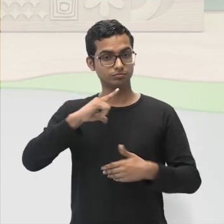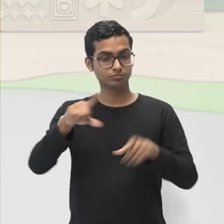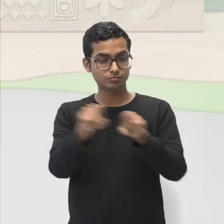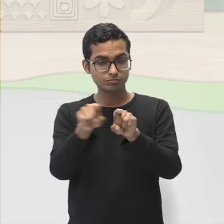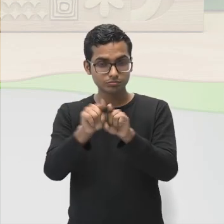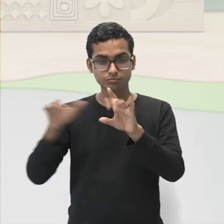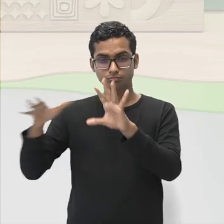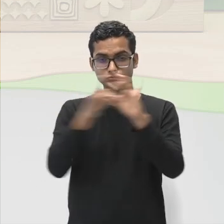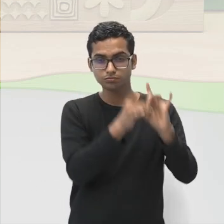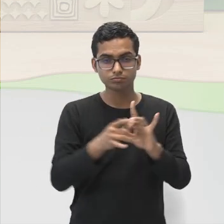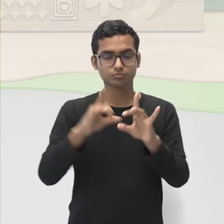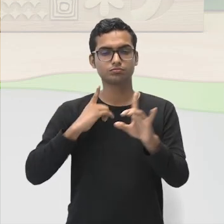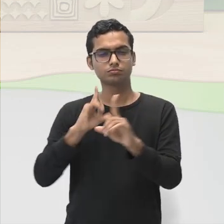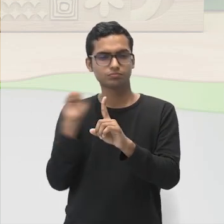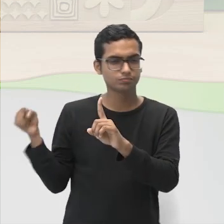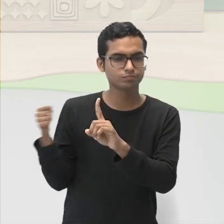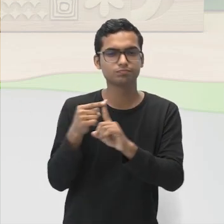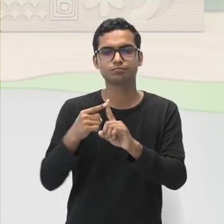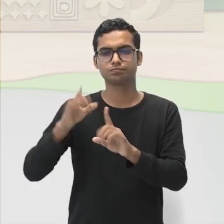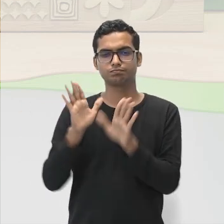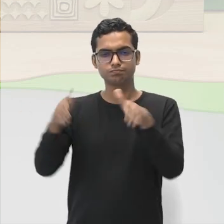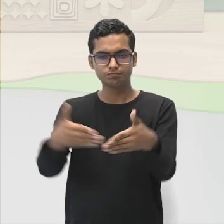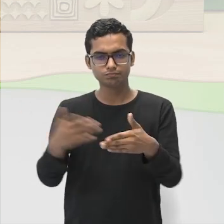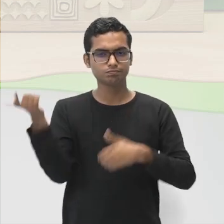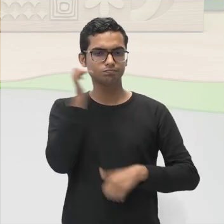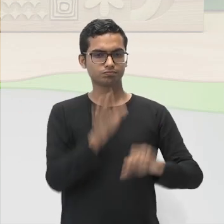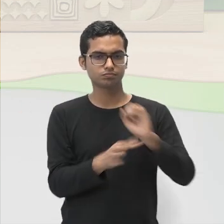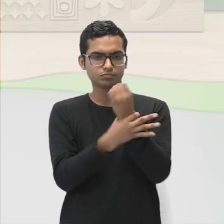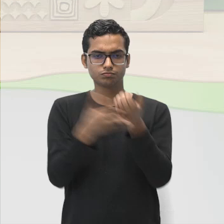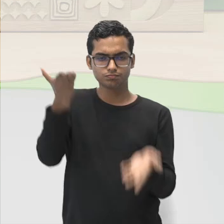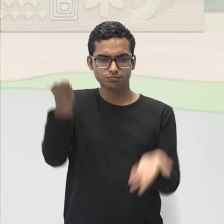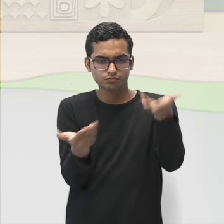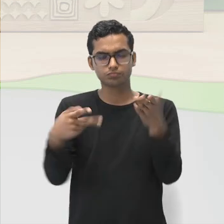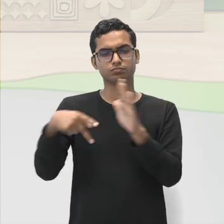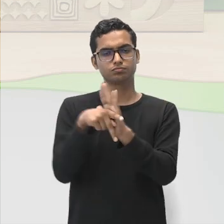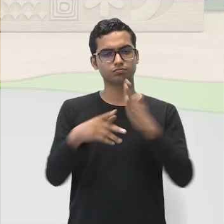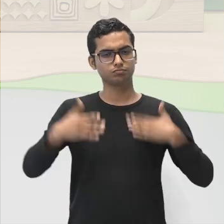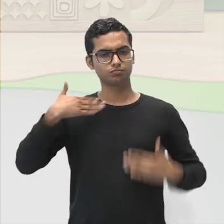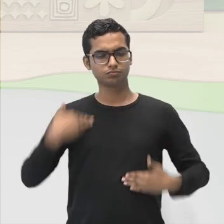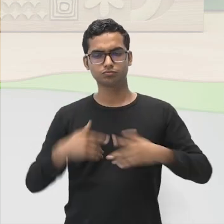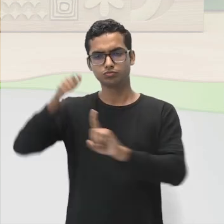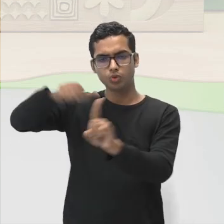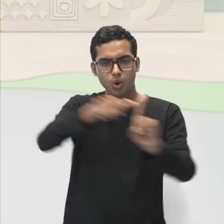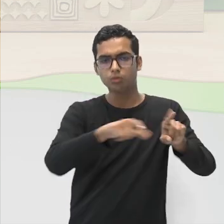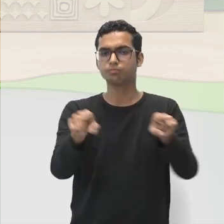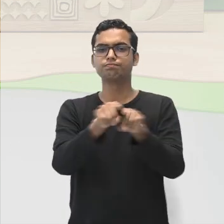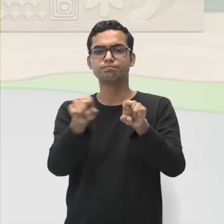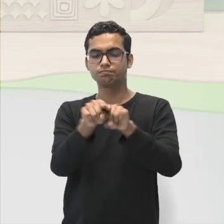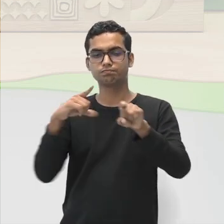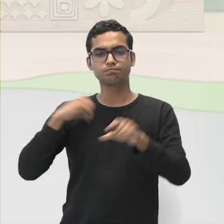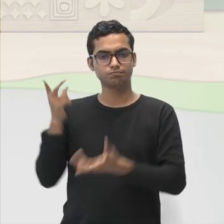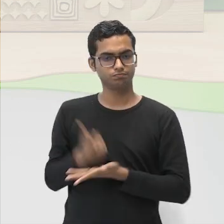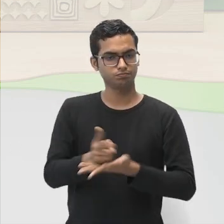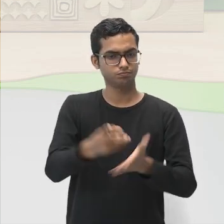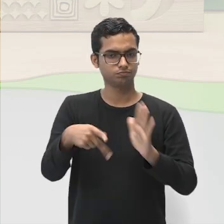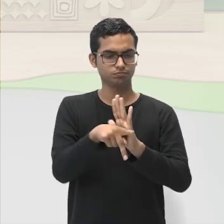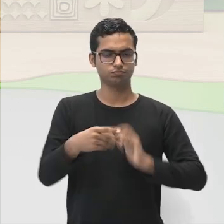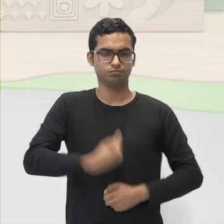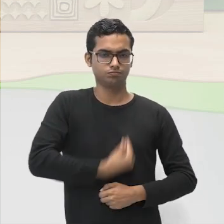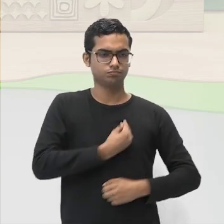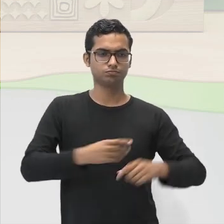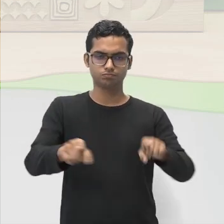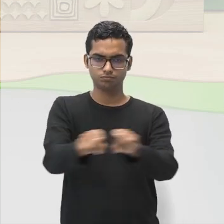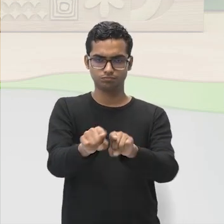função vital específica, garantindo o equilíbrio do organismo e a manutenção da